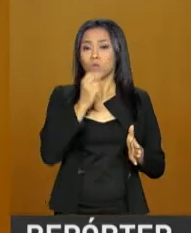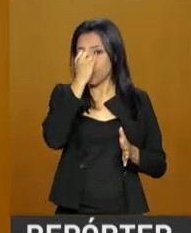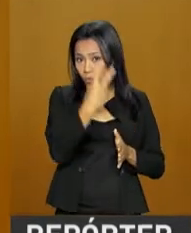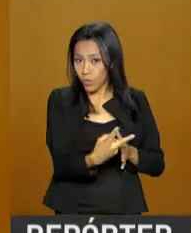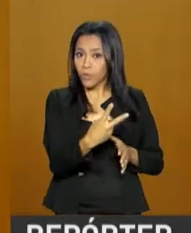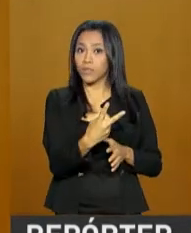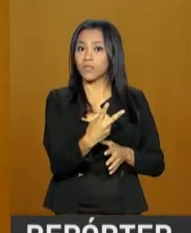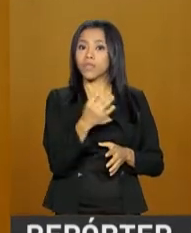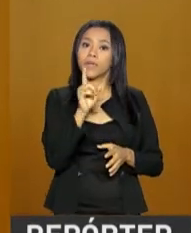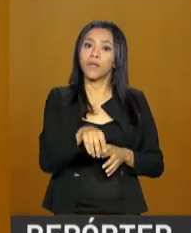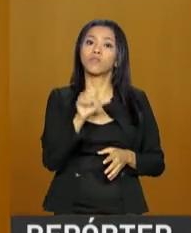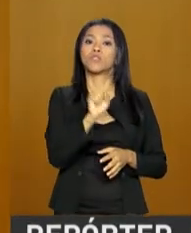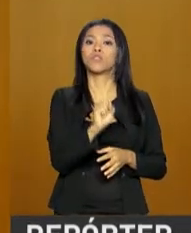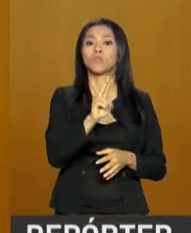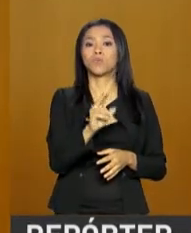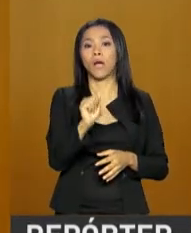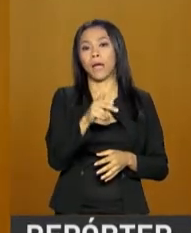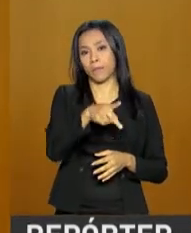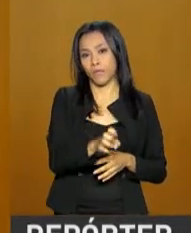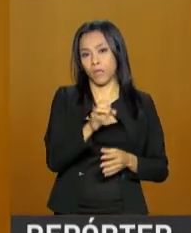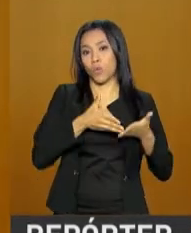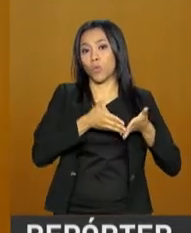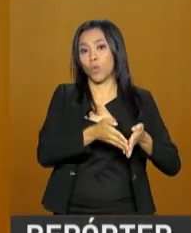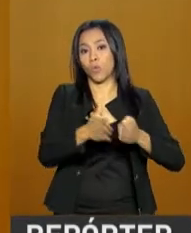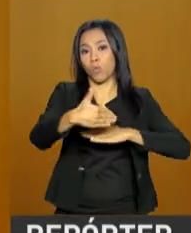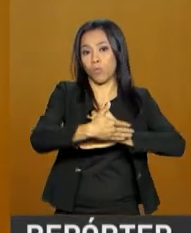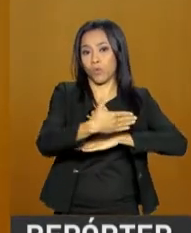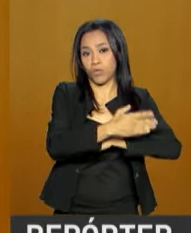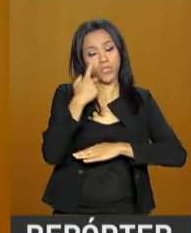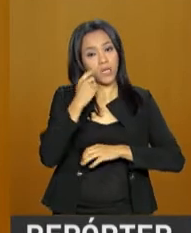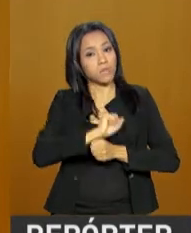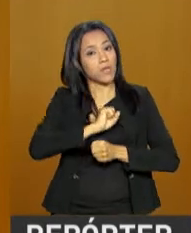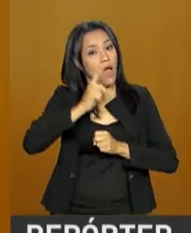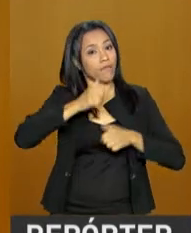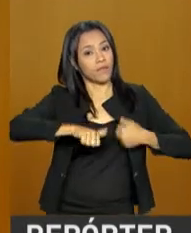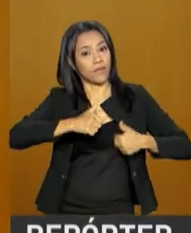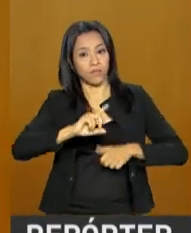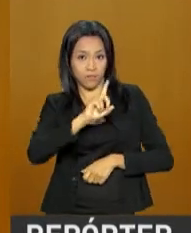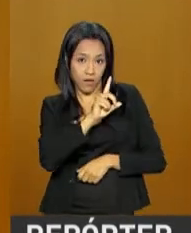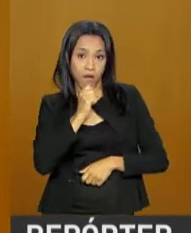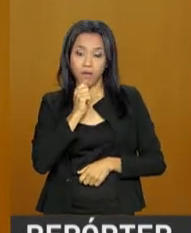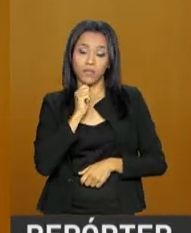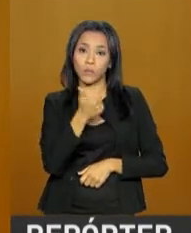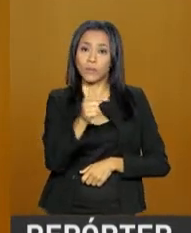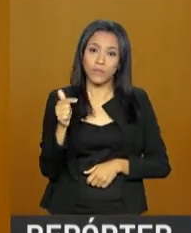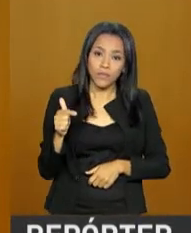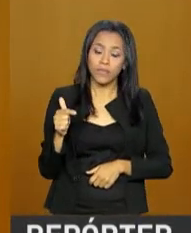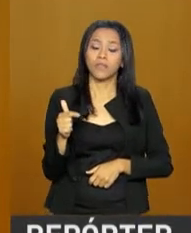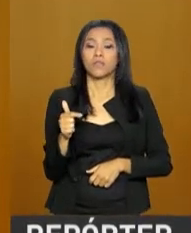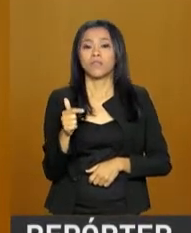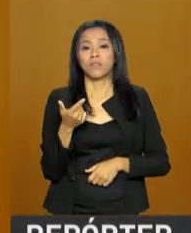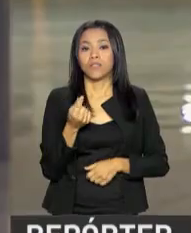exatamente isso ap que eles ainda estão em avaliação pela pele então pra esses dois a gente ainda não tem essa estimativa de